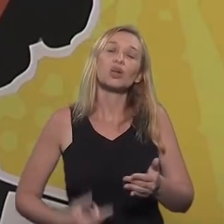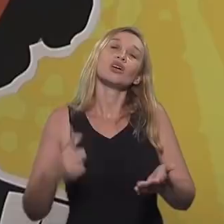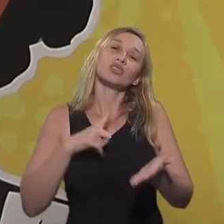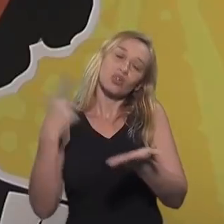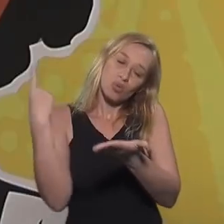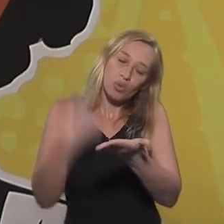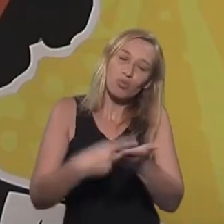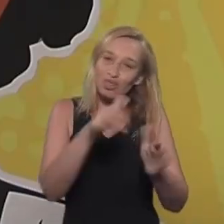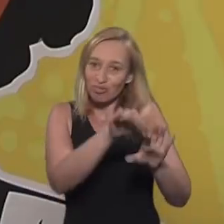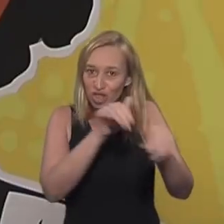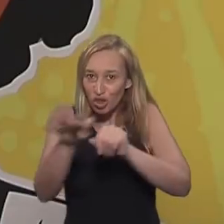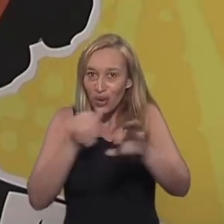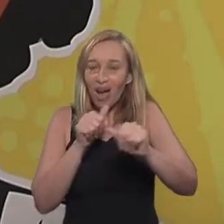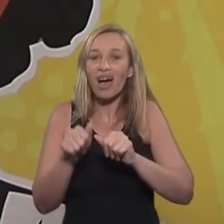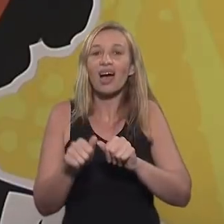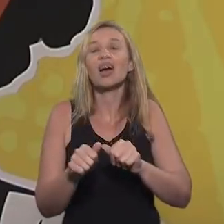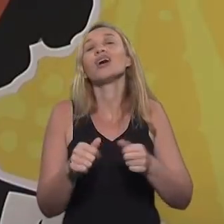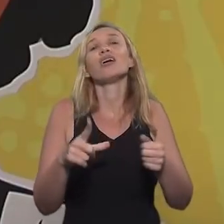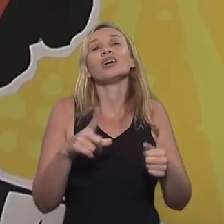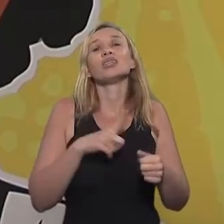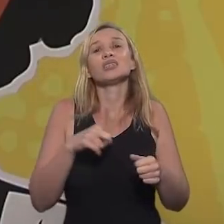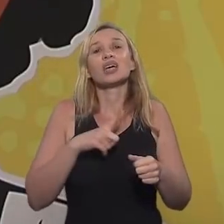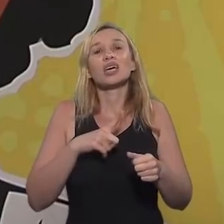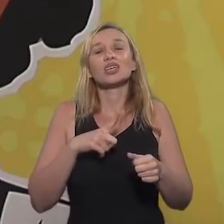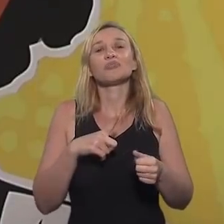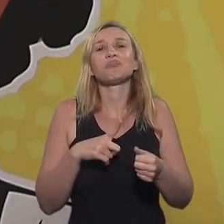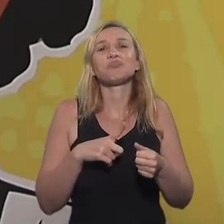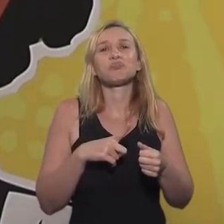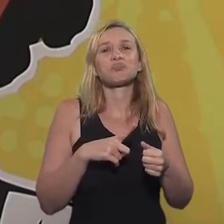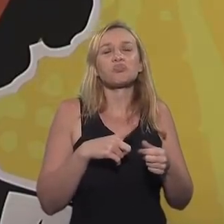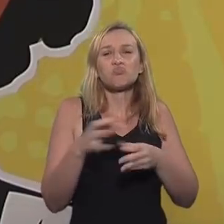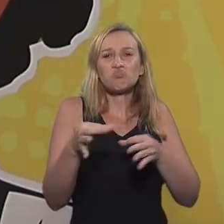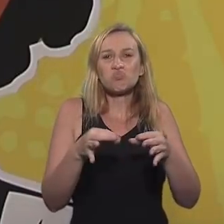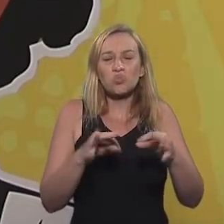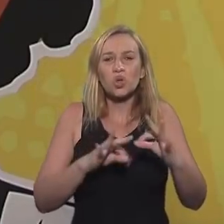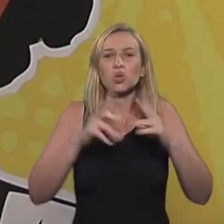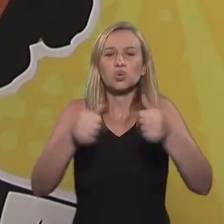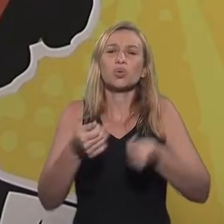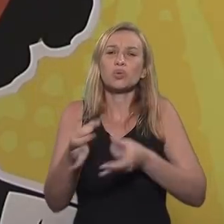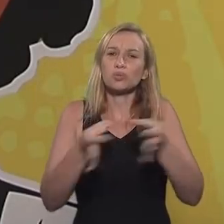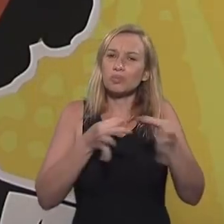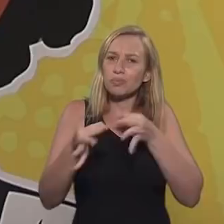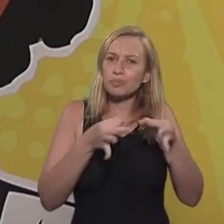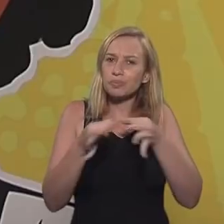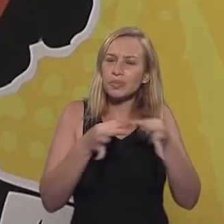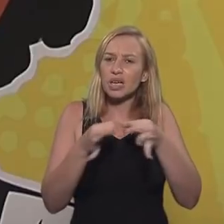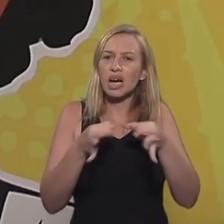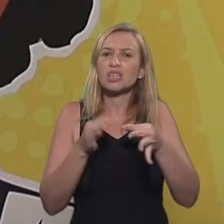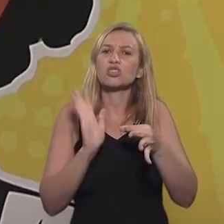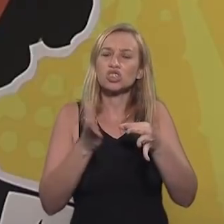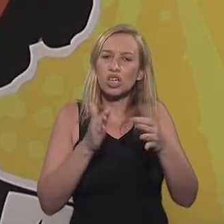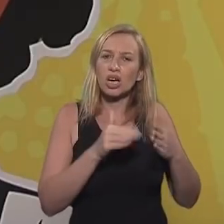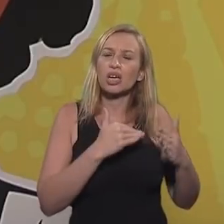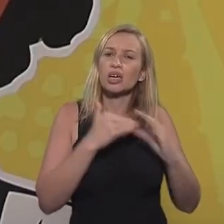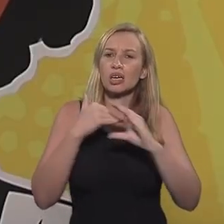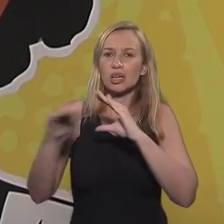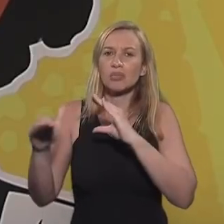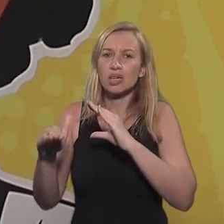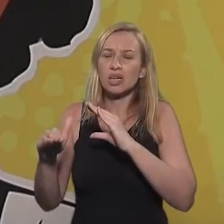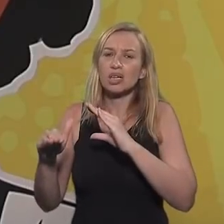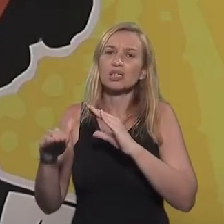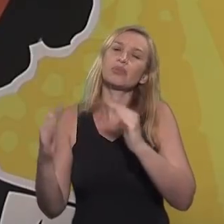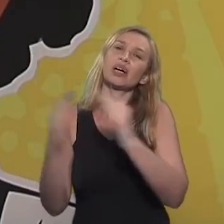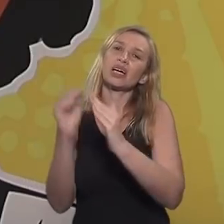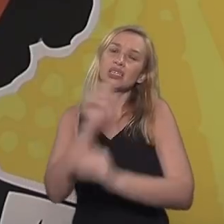governador tem compromisso de chamá-las, tem um cronograma que já está, já foi encaminhado